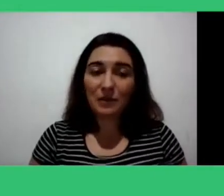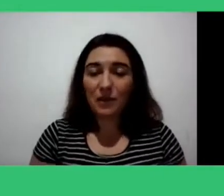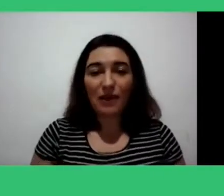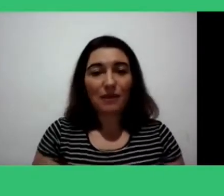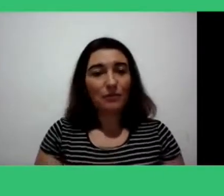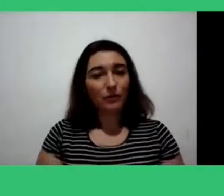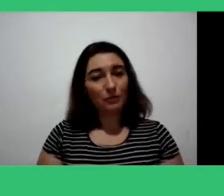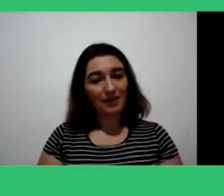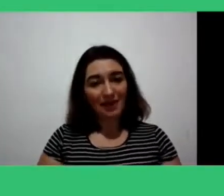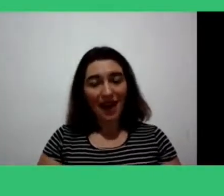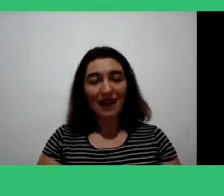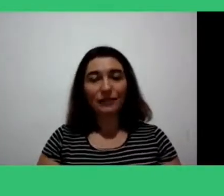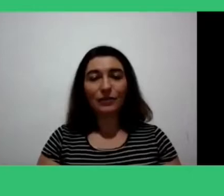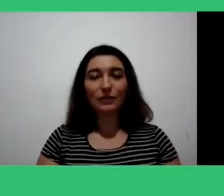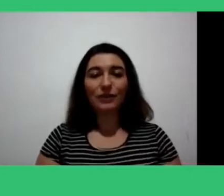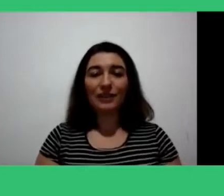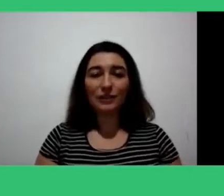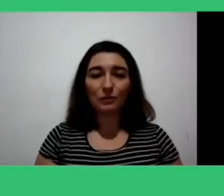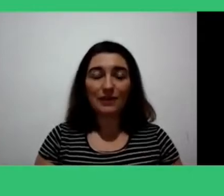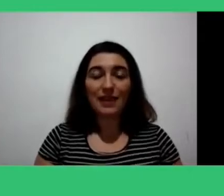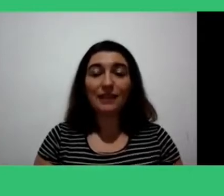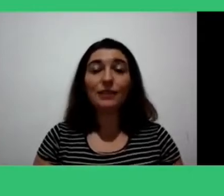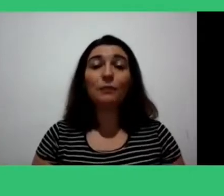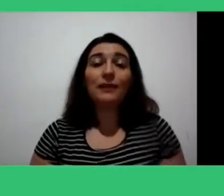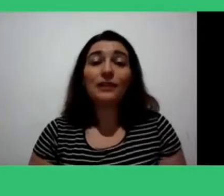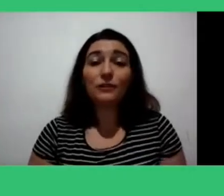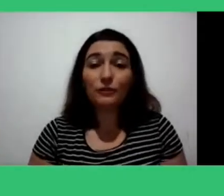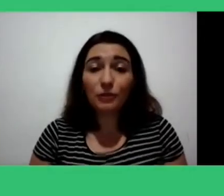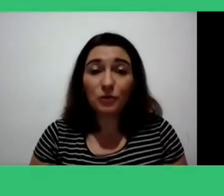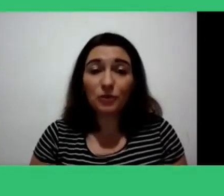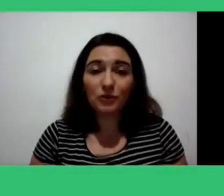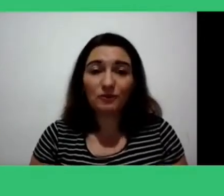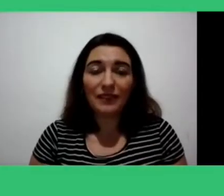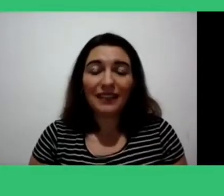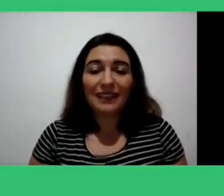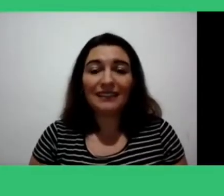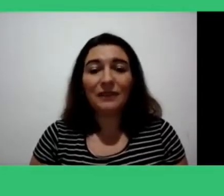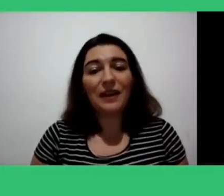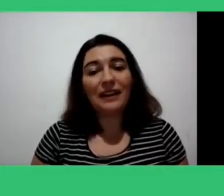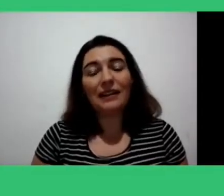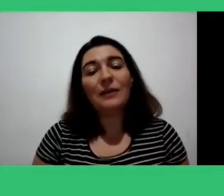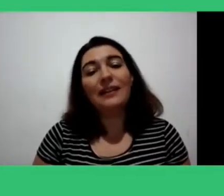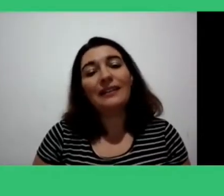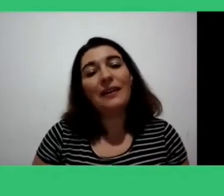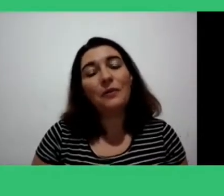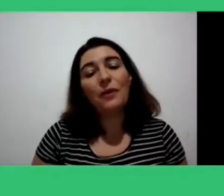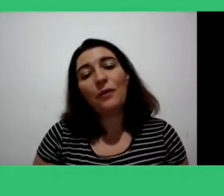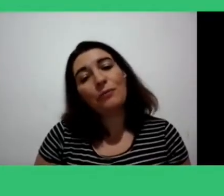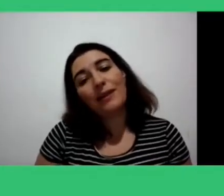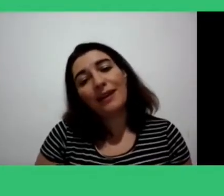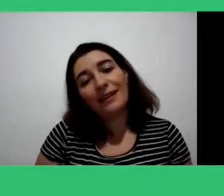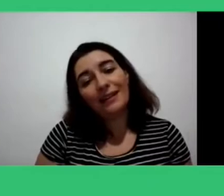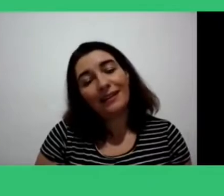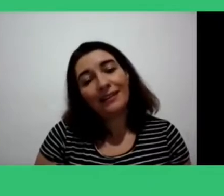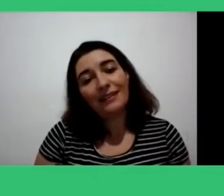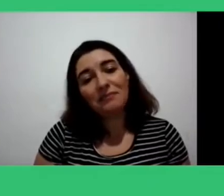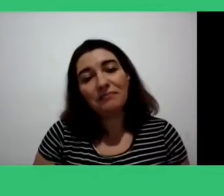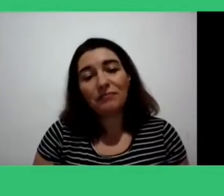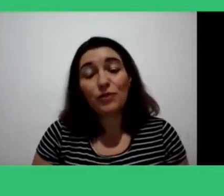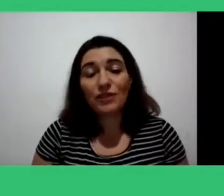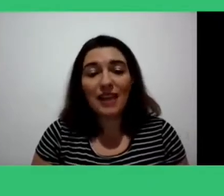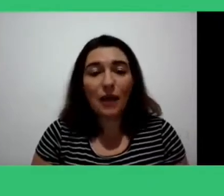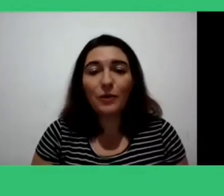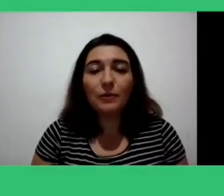da língua, eu lembro do passado, eu organizo o presente, eu planejo o futuro. Então, a língua ali é um bem